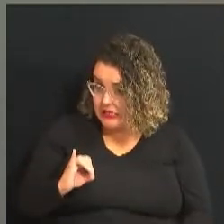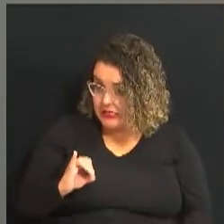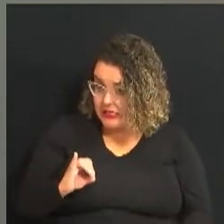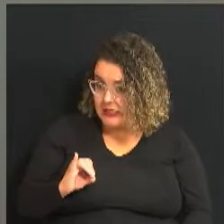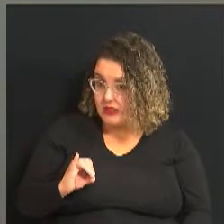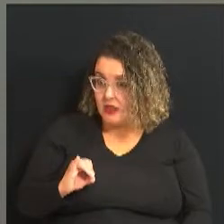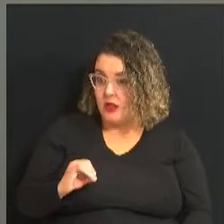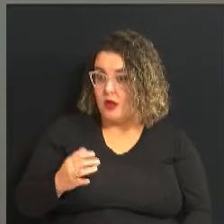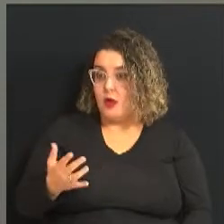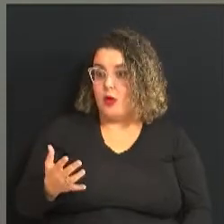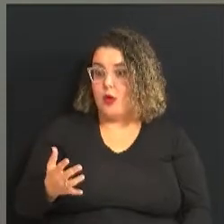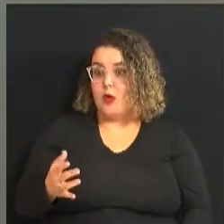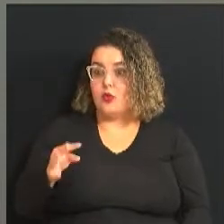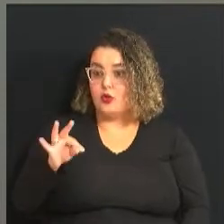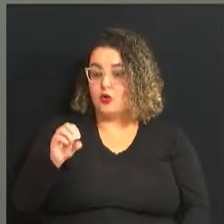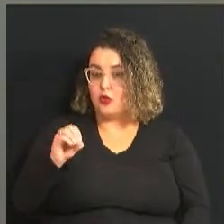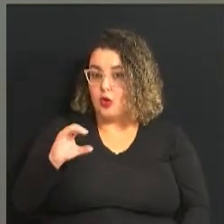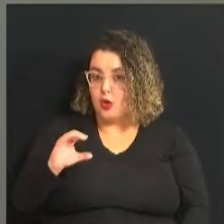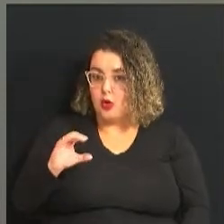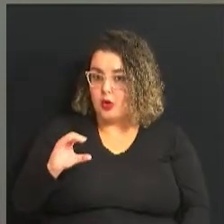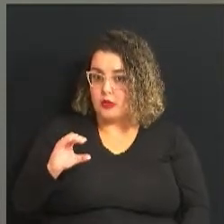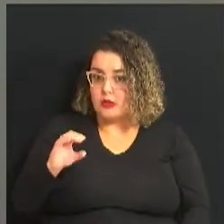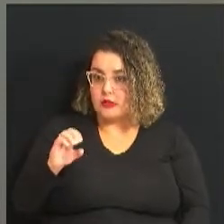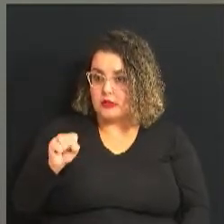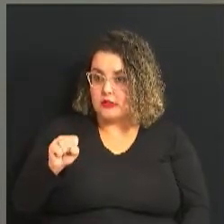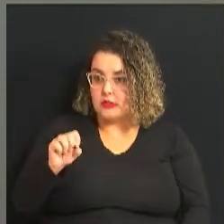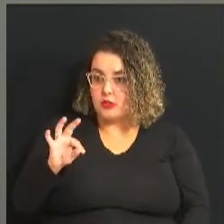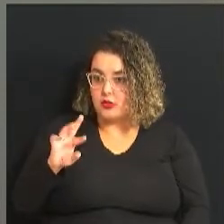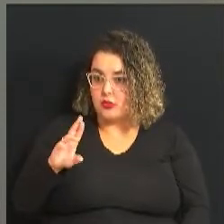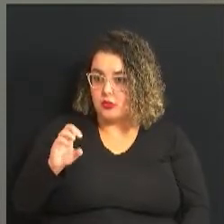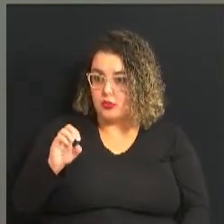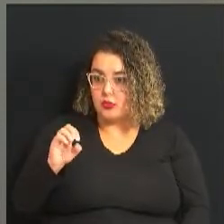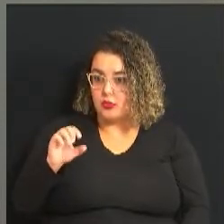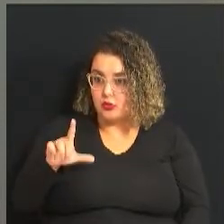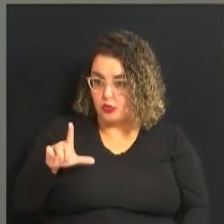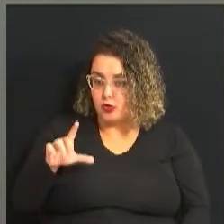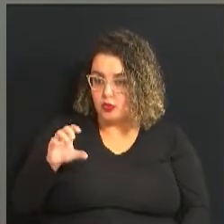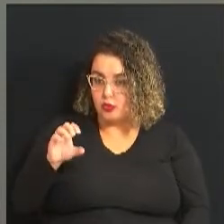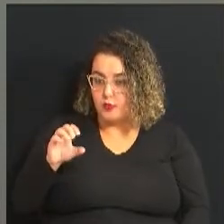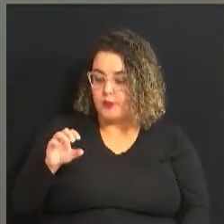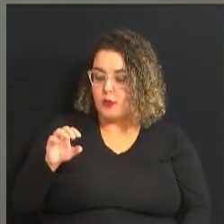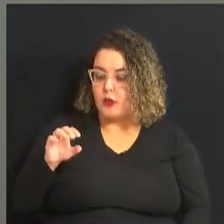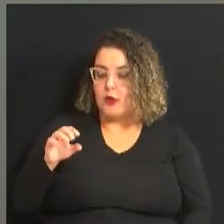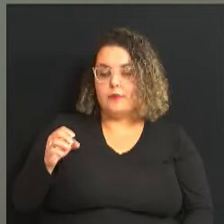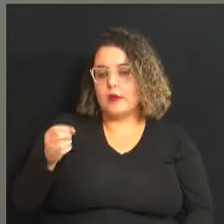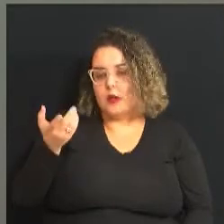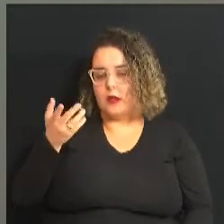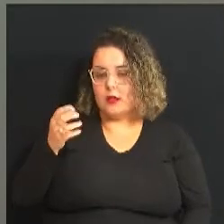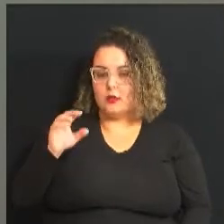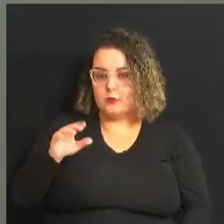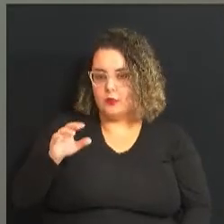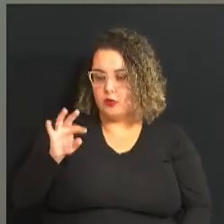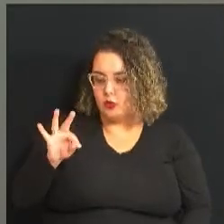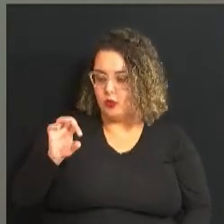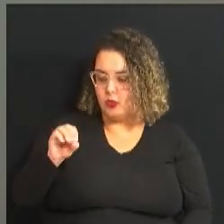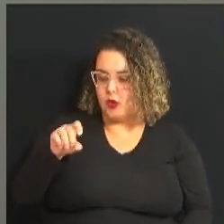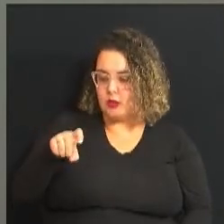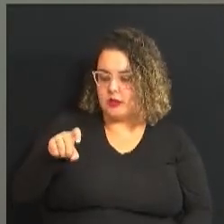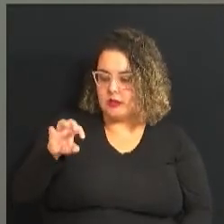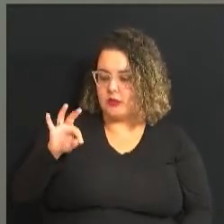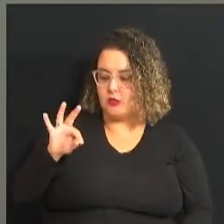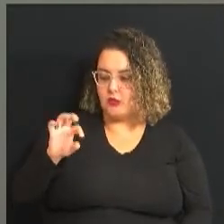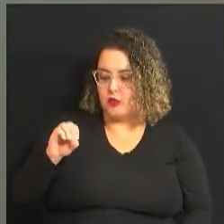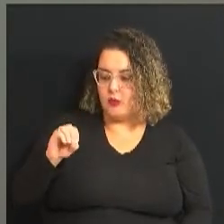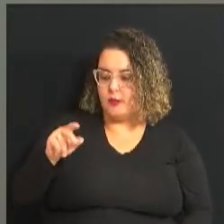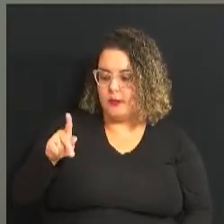suscetível à toxoplasmose é uma doença que é transmitida pelas fezes do gato, mas que a gente também pode pegar ela através da